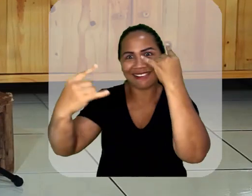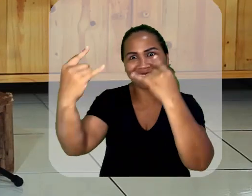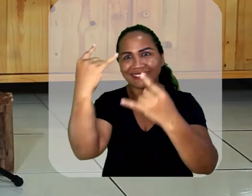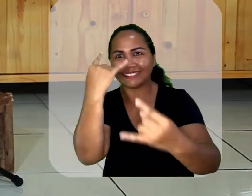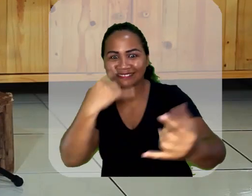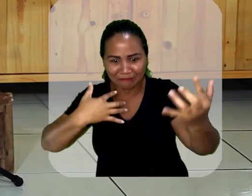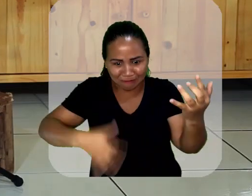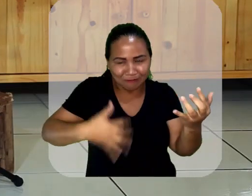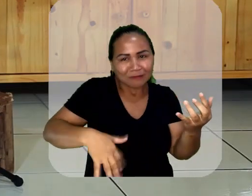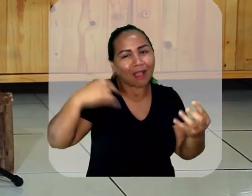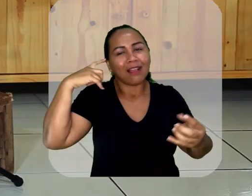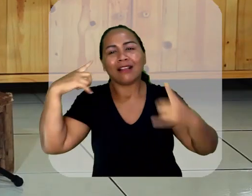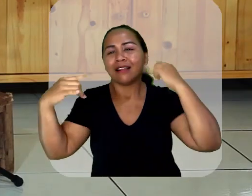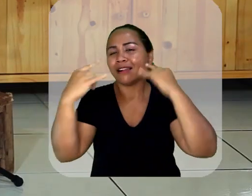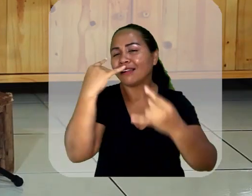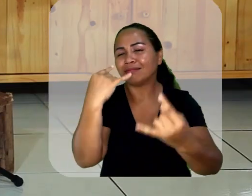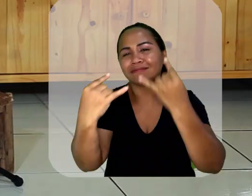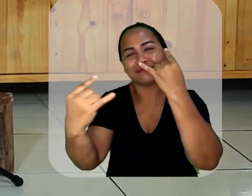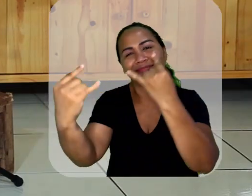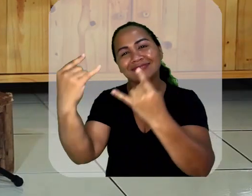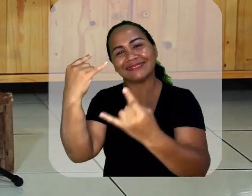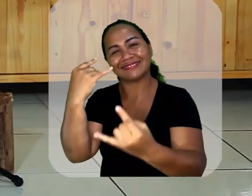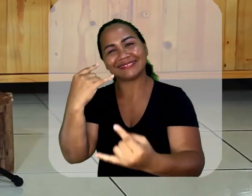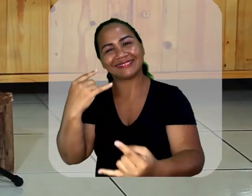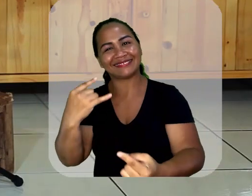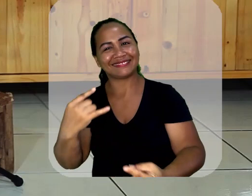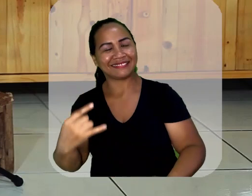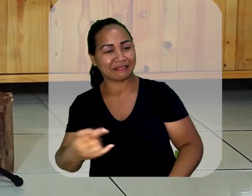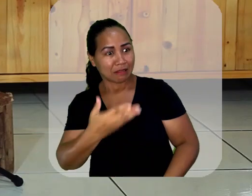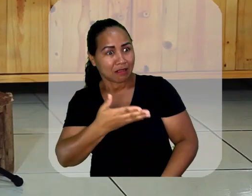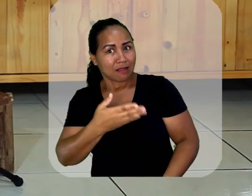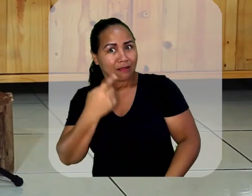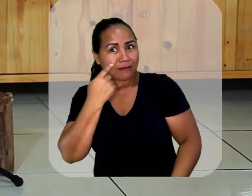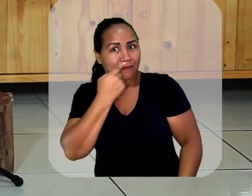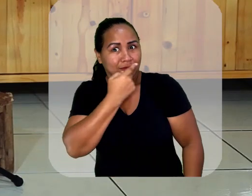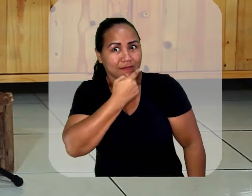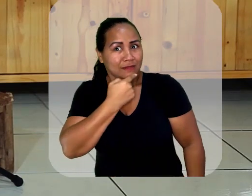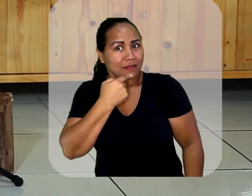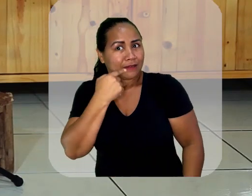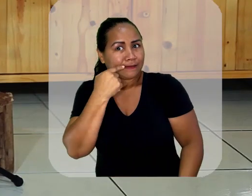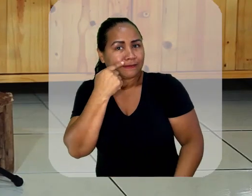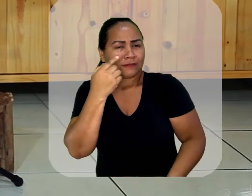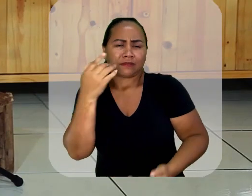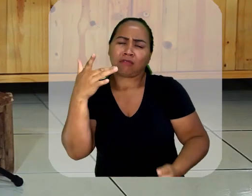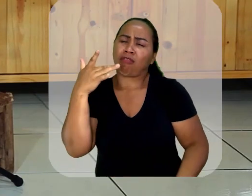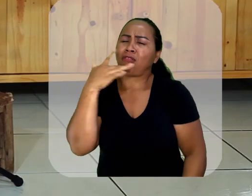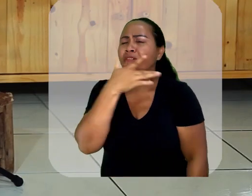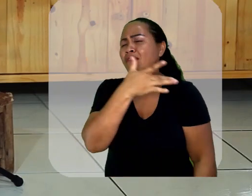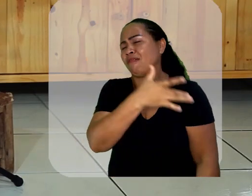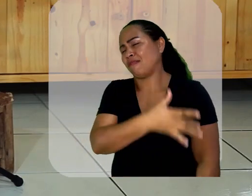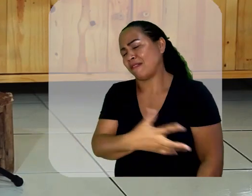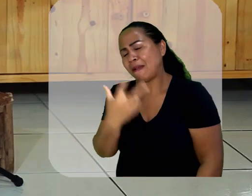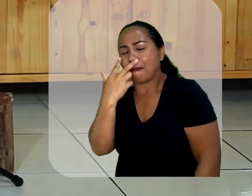enternece, Parnaíba, delta amado. Sua boca? Sua boca